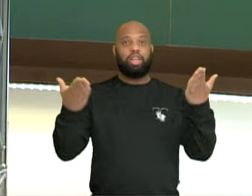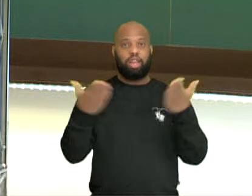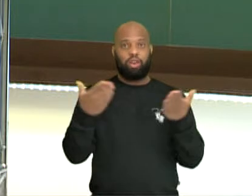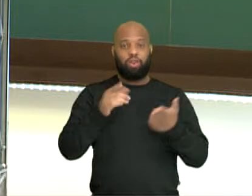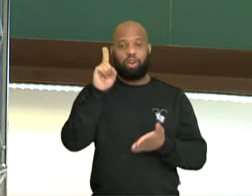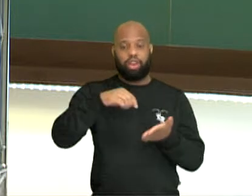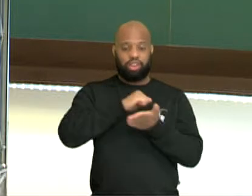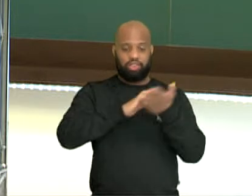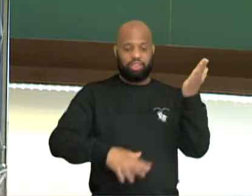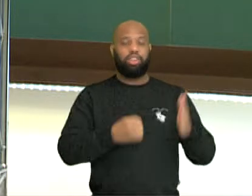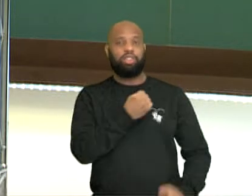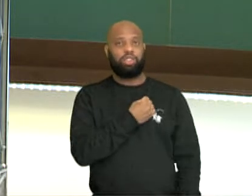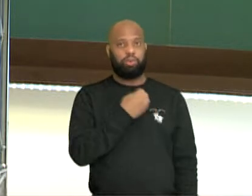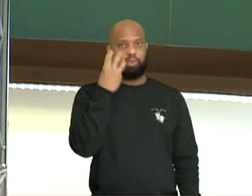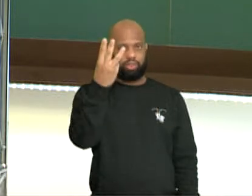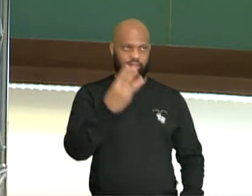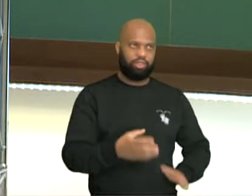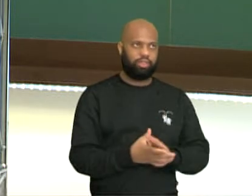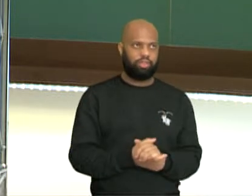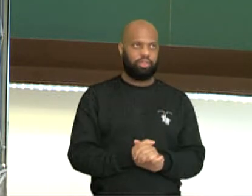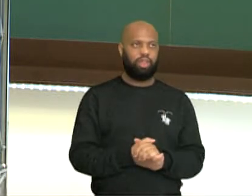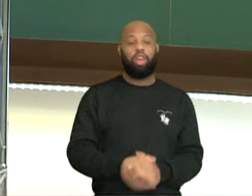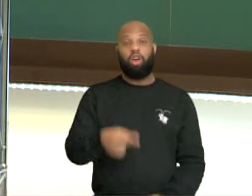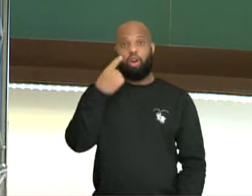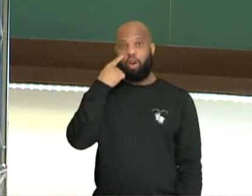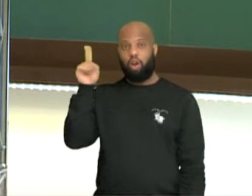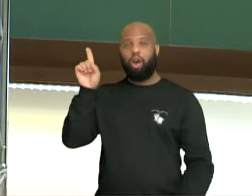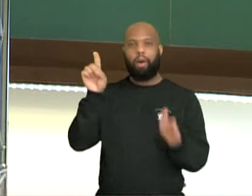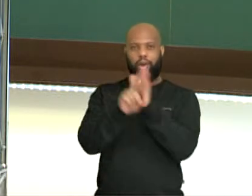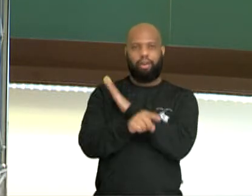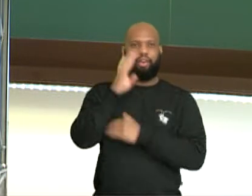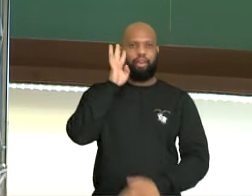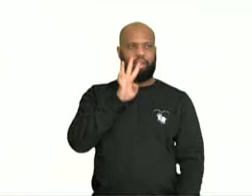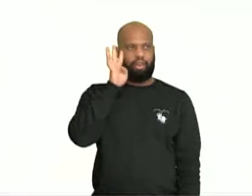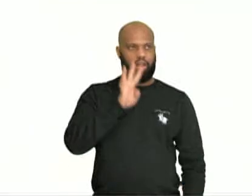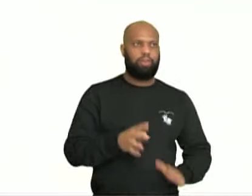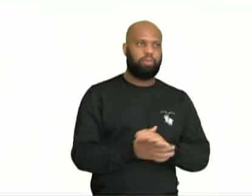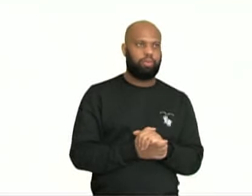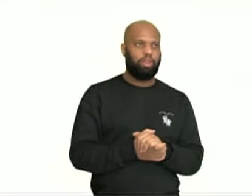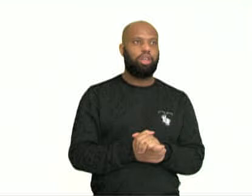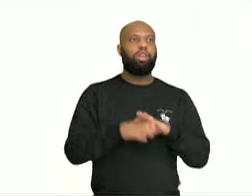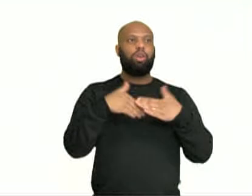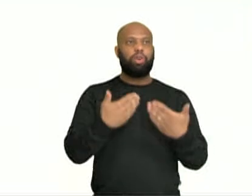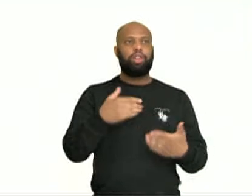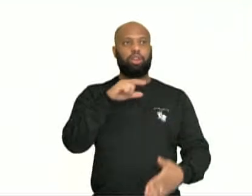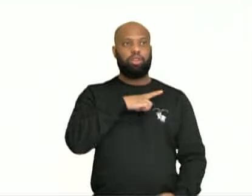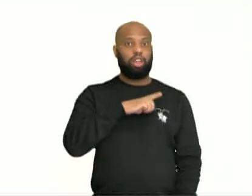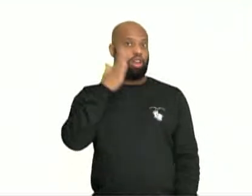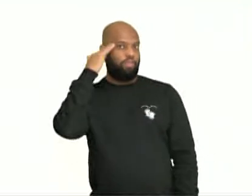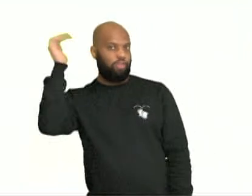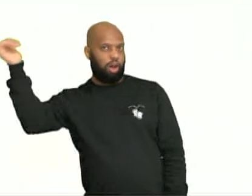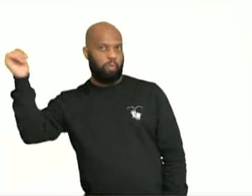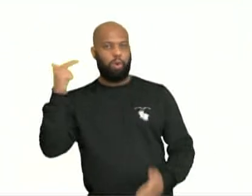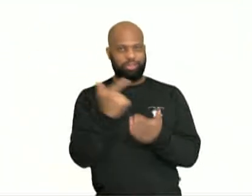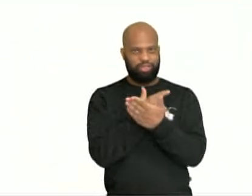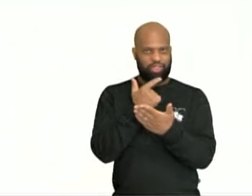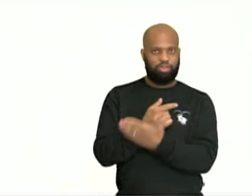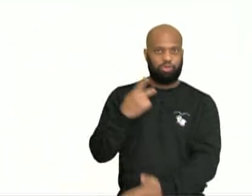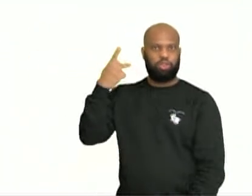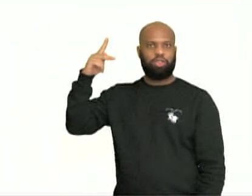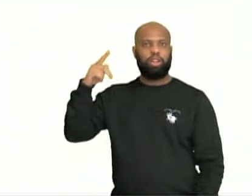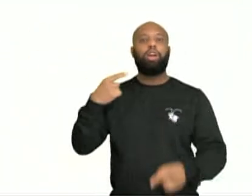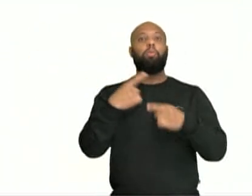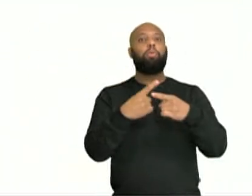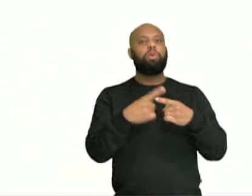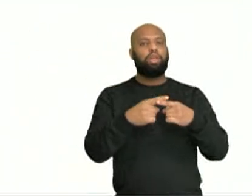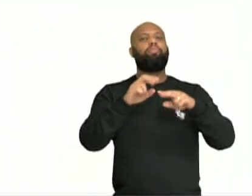Chegamos à atividade 3. Olha a questão que interessante. A popularização de sua obra literária se deve muito